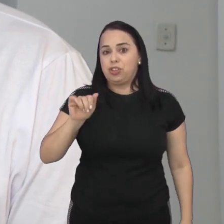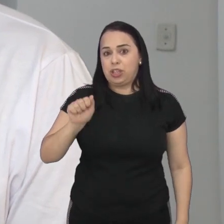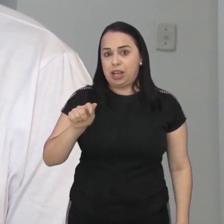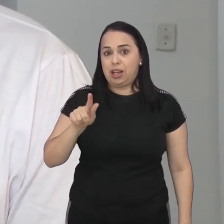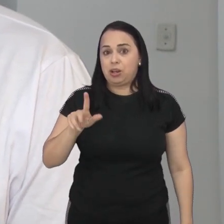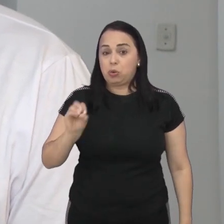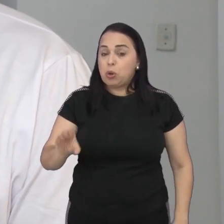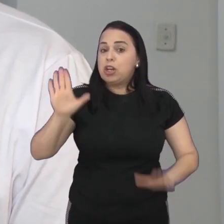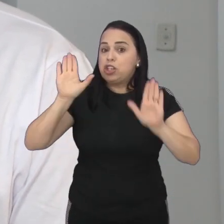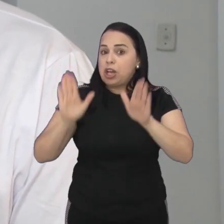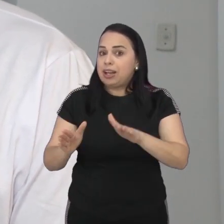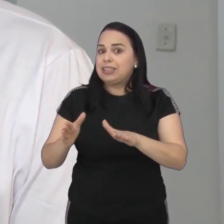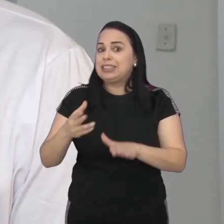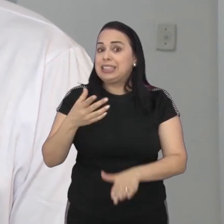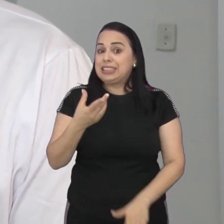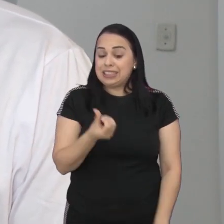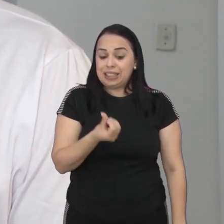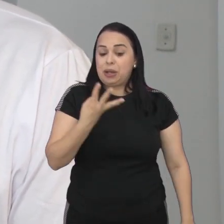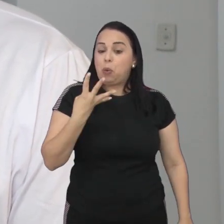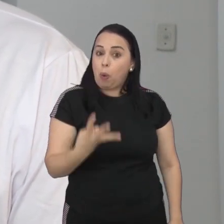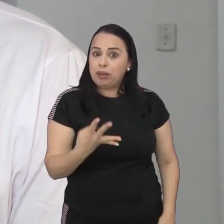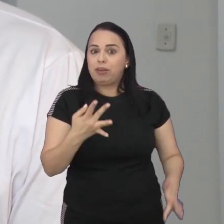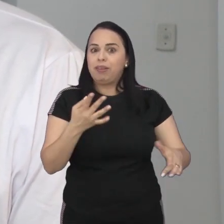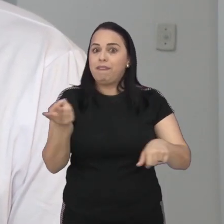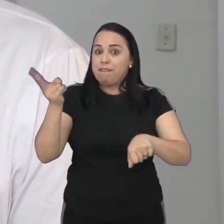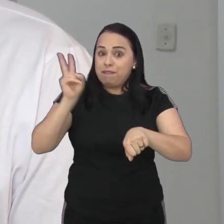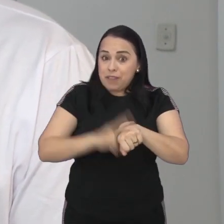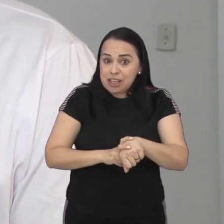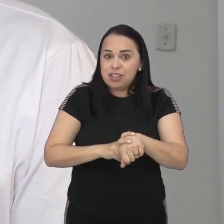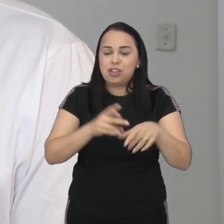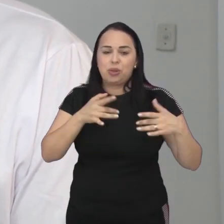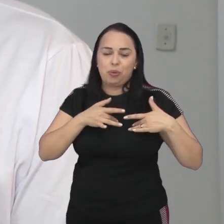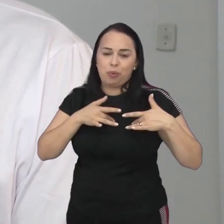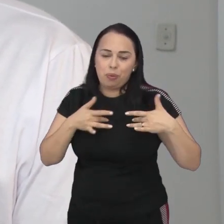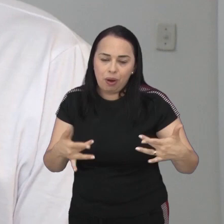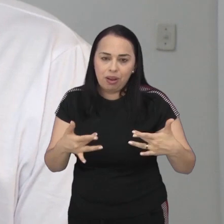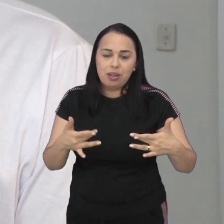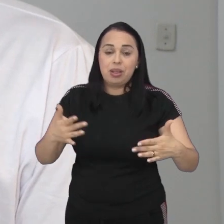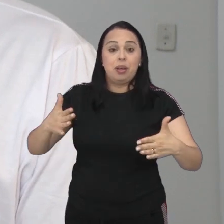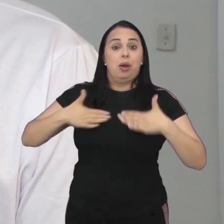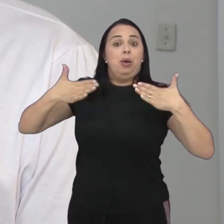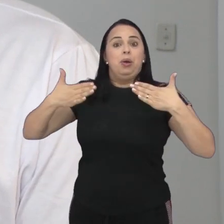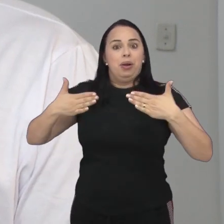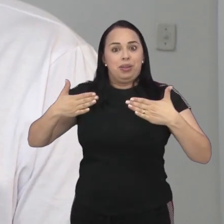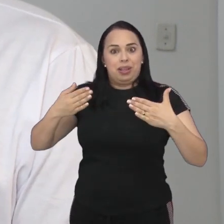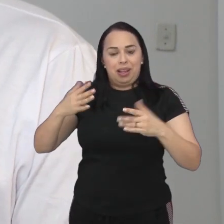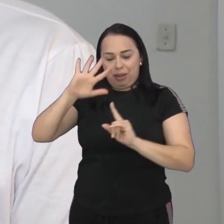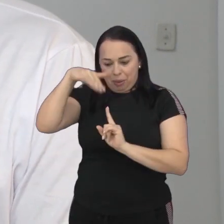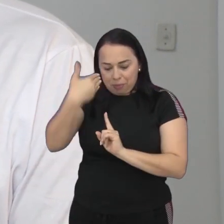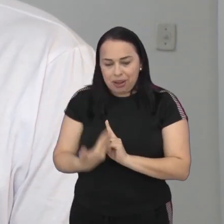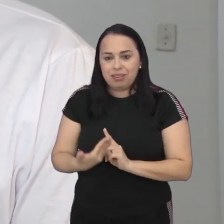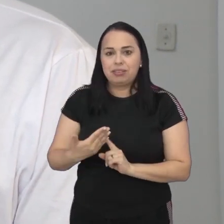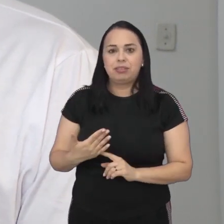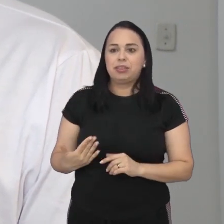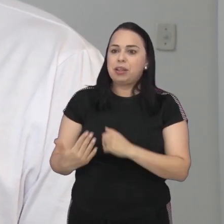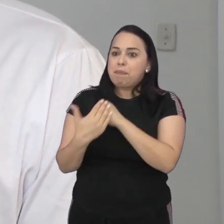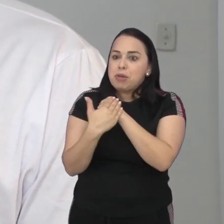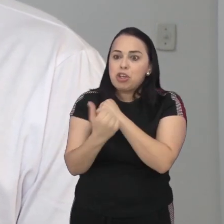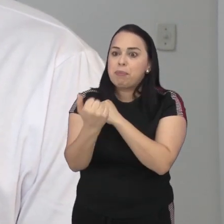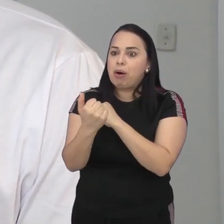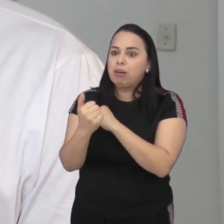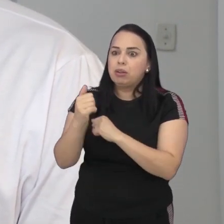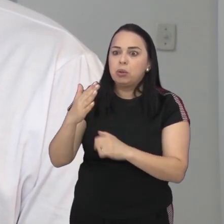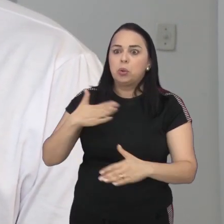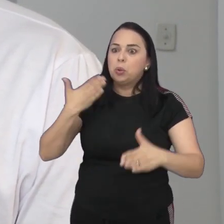completou 64 doações e se surpreendeu com a homenagem. Eu fiquei realmente muito surpreso com esse chamado,